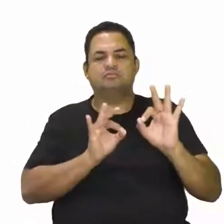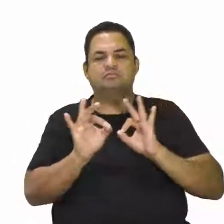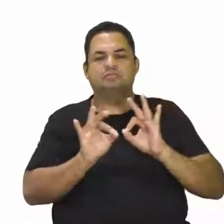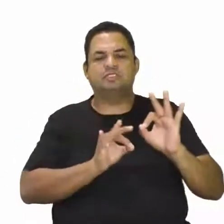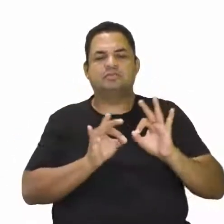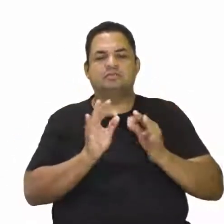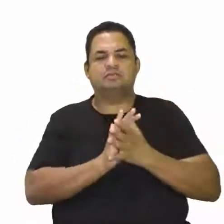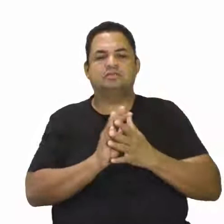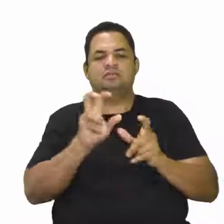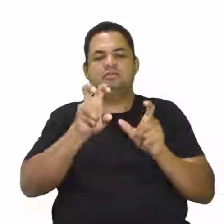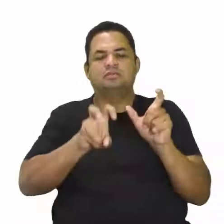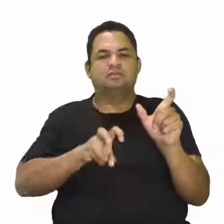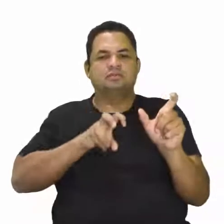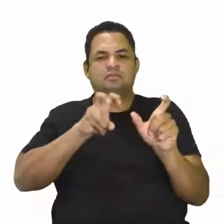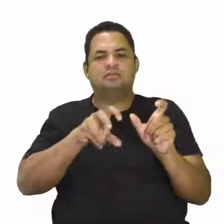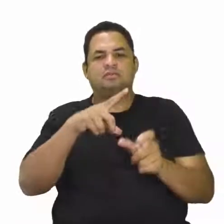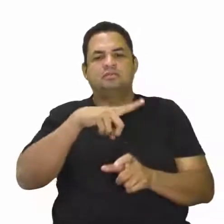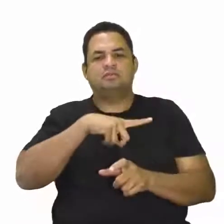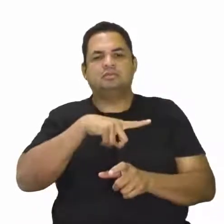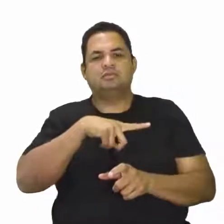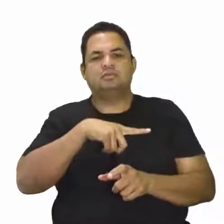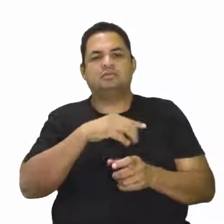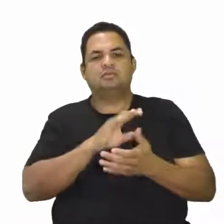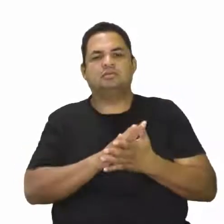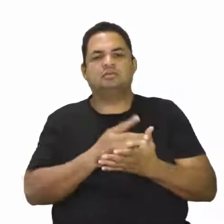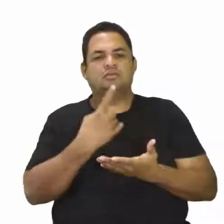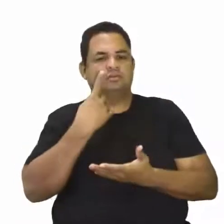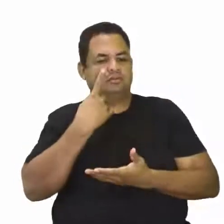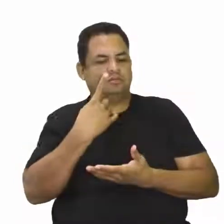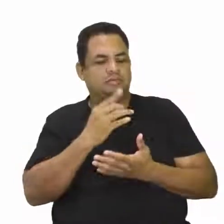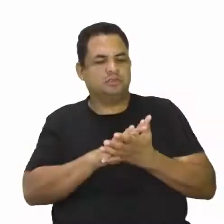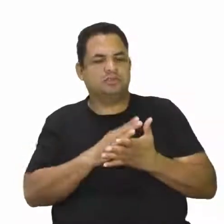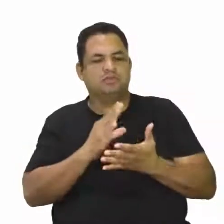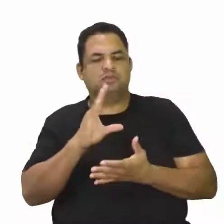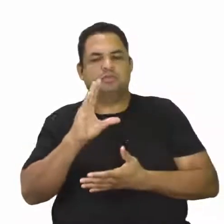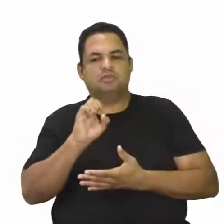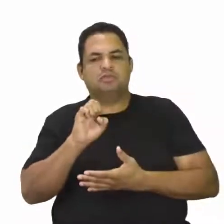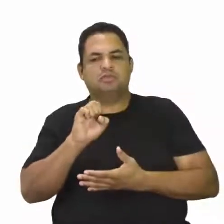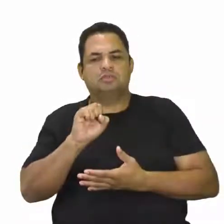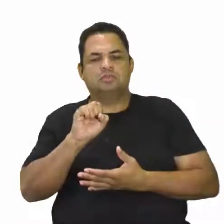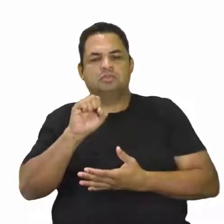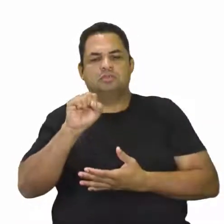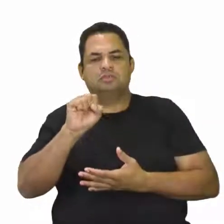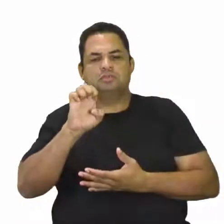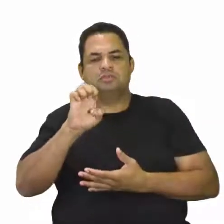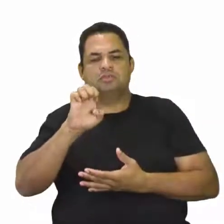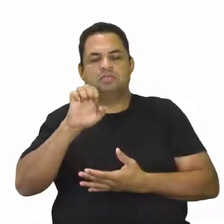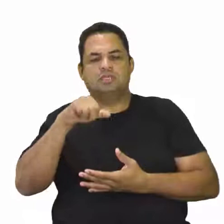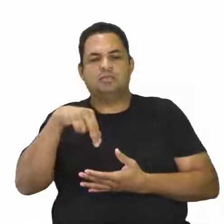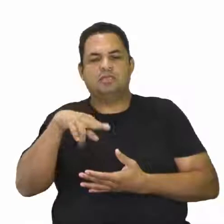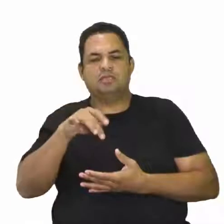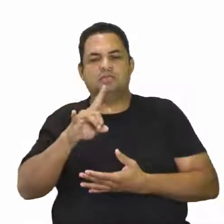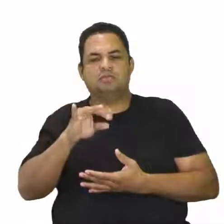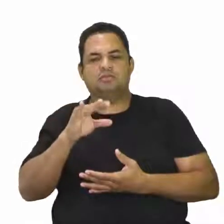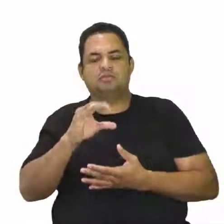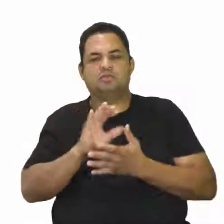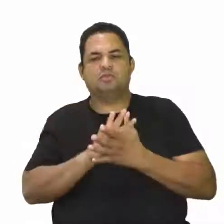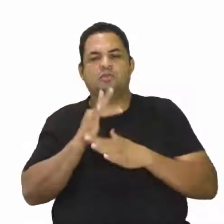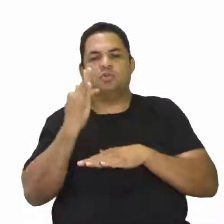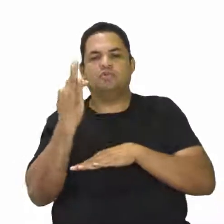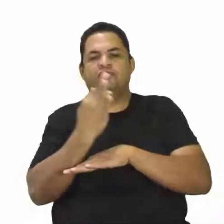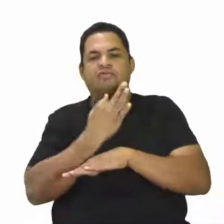um advérbio. Isso mesmo. Então, a gente tem o ponto de vista semântico, o ponto de vista formal e